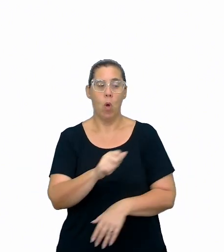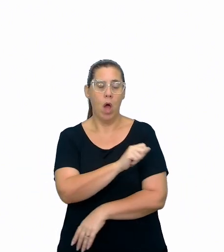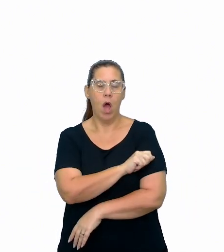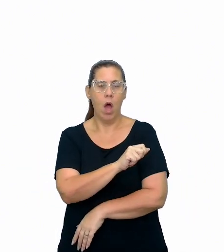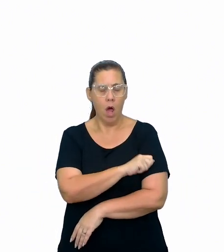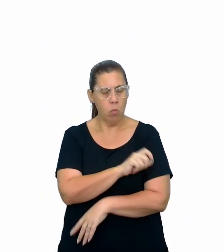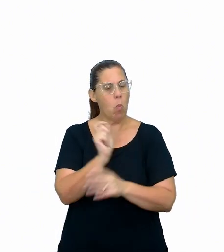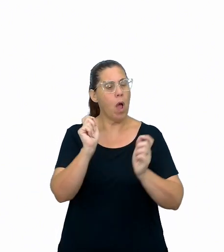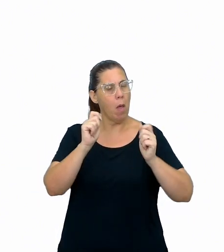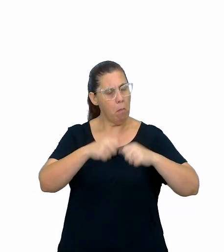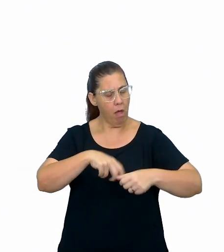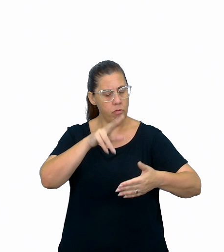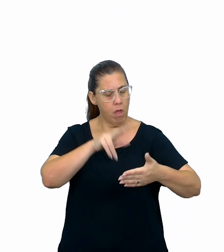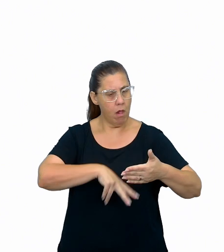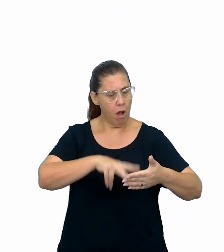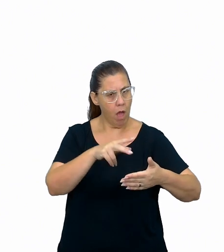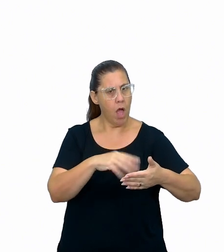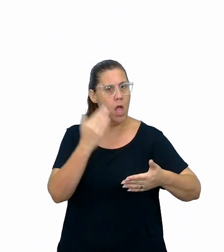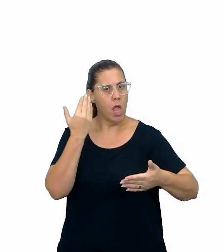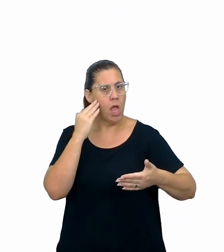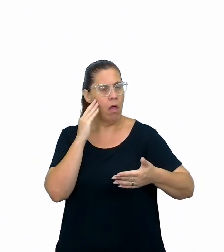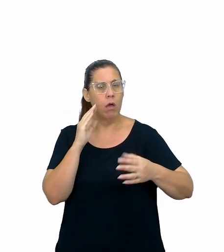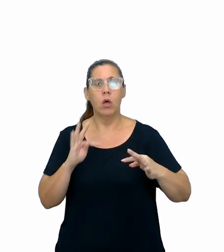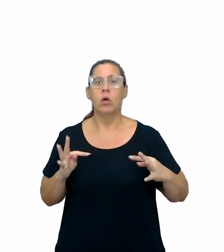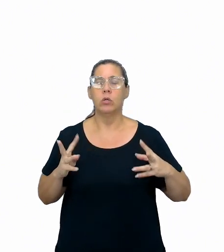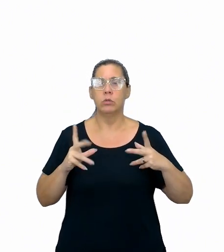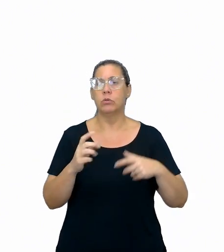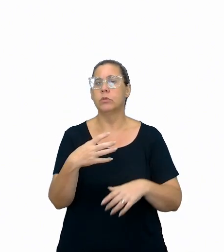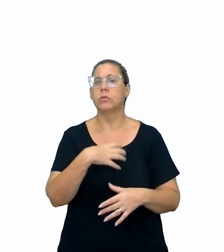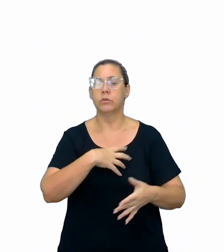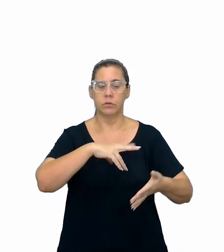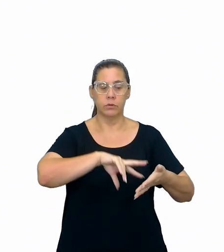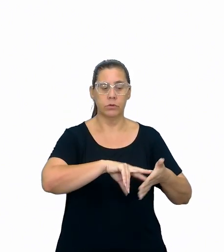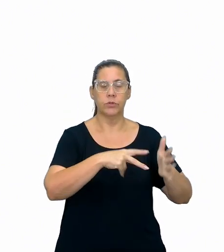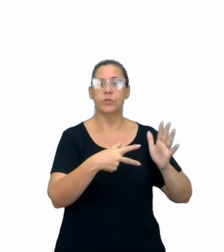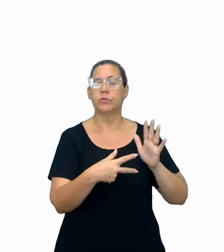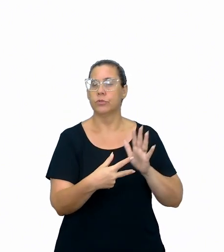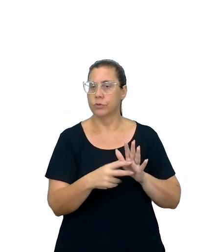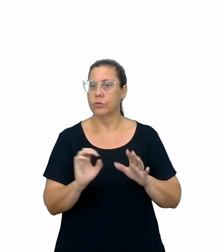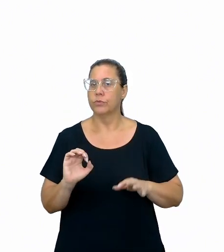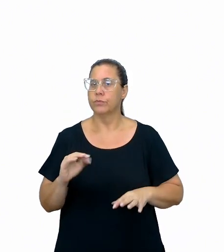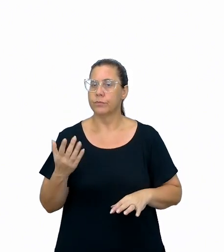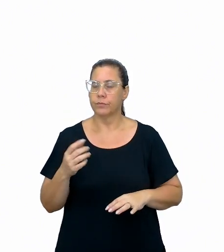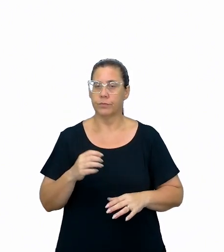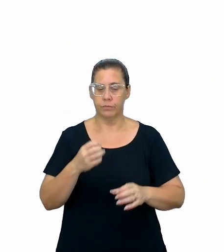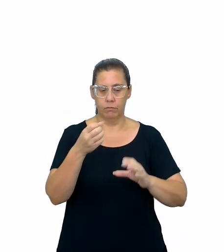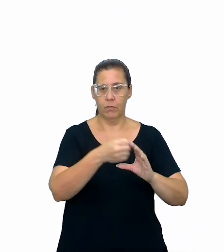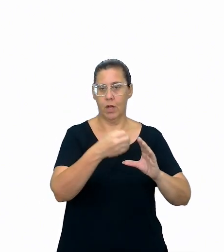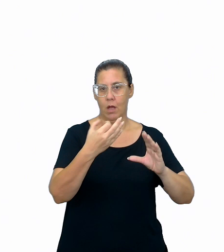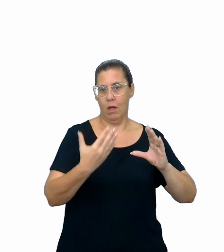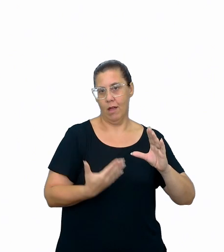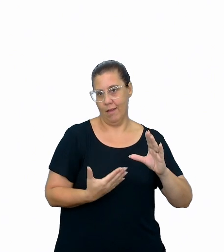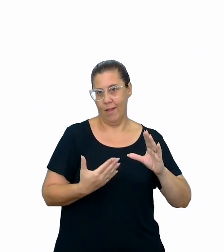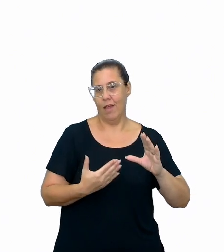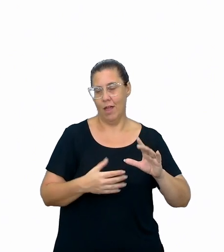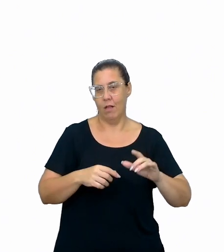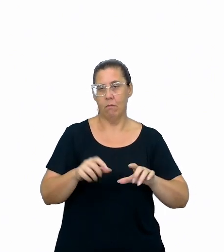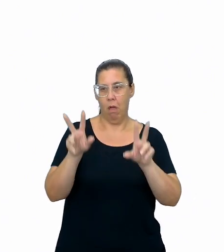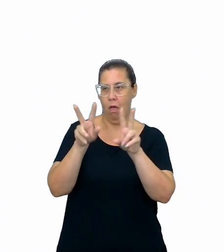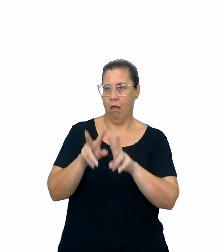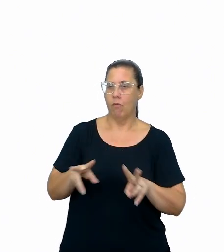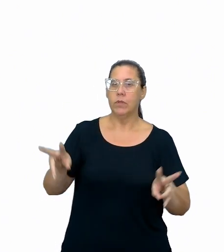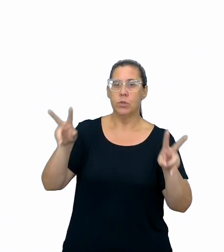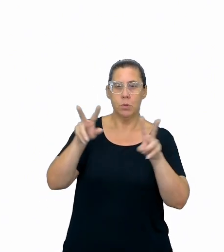e compreender, percebendo os efeitos de sentido promovidos aí pelos elementos